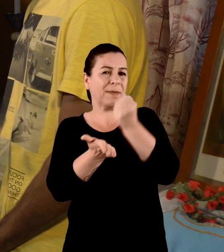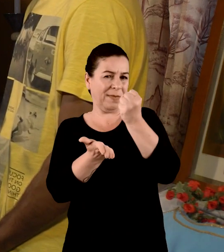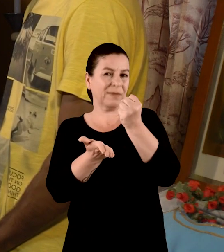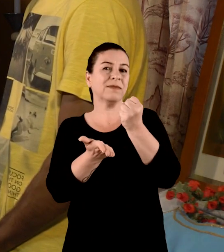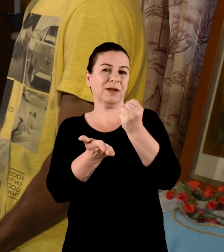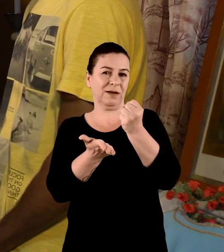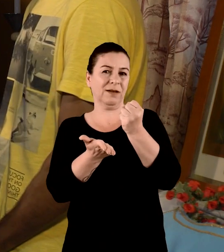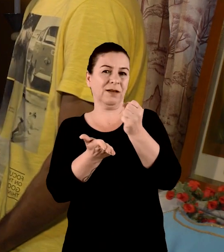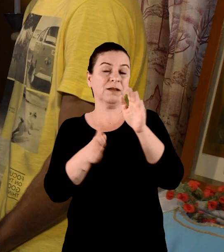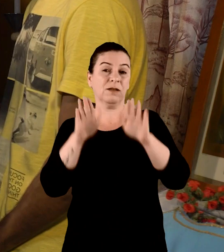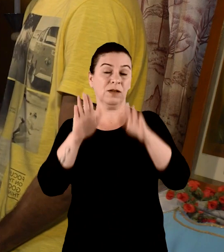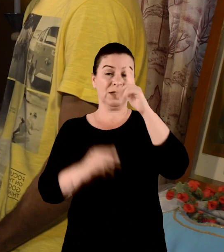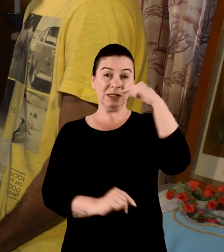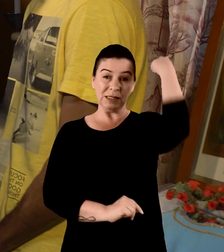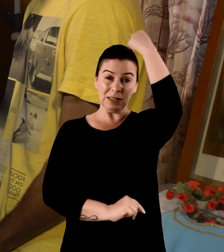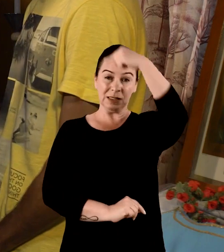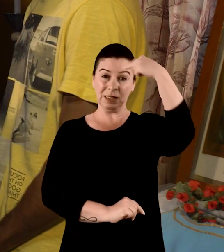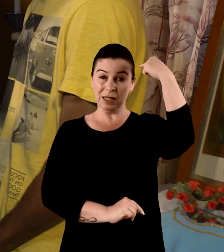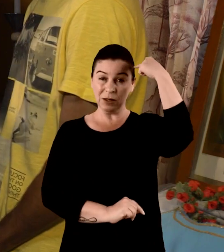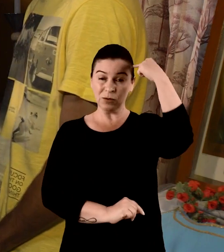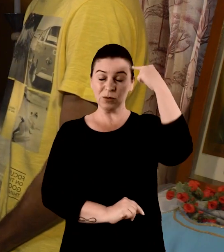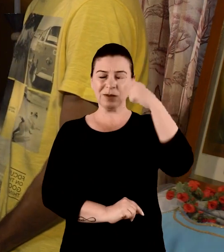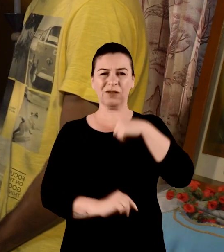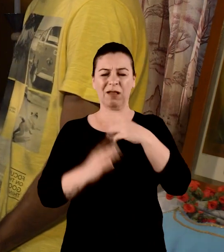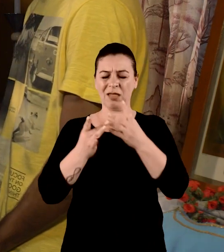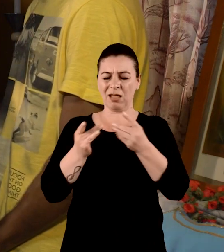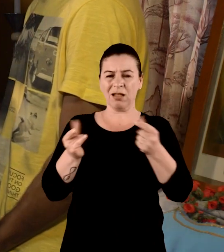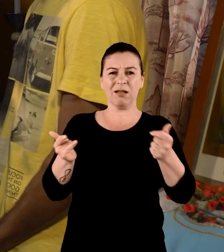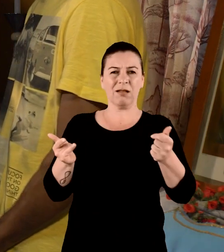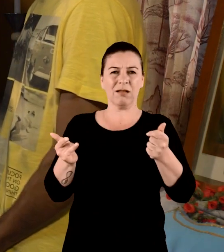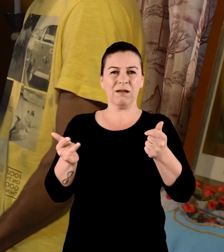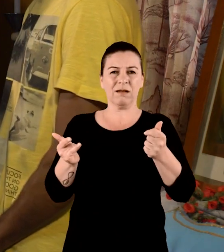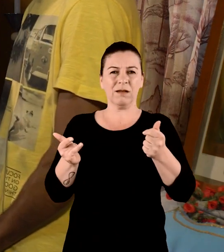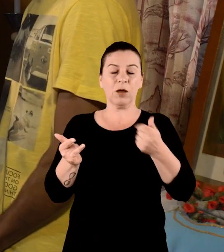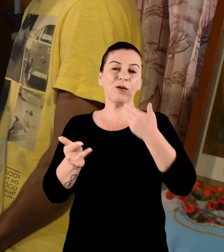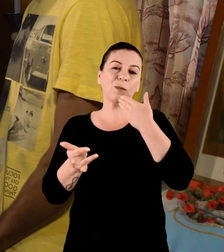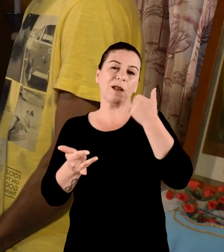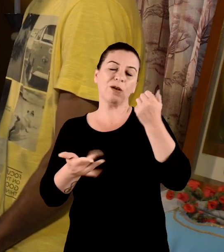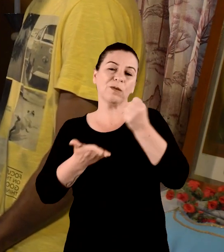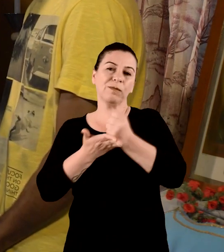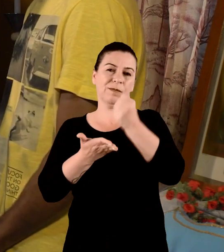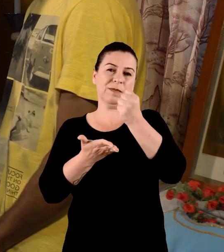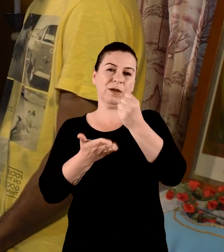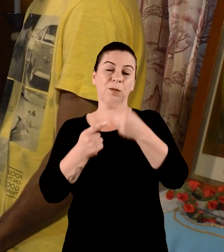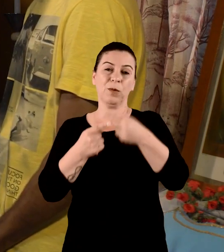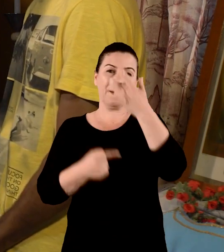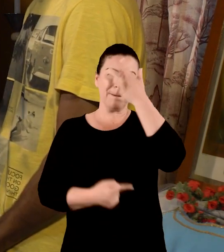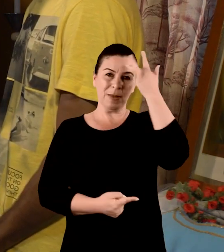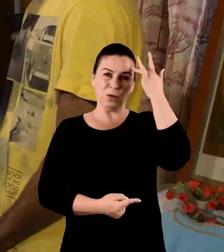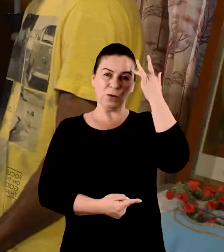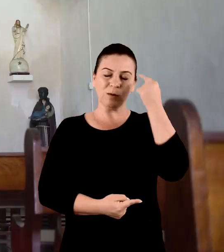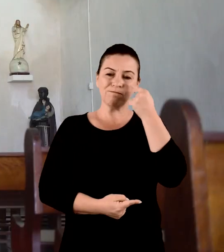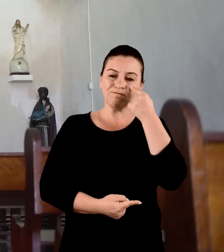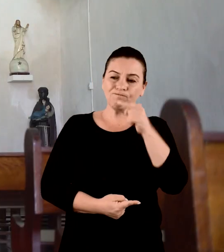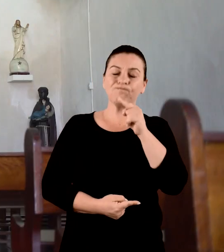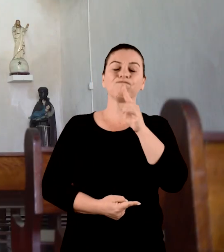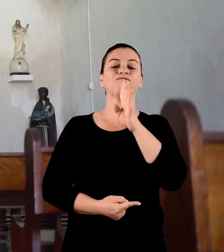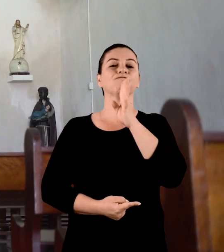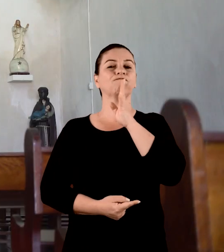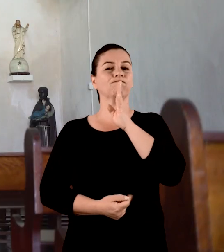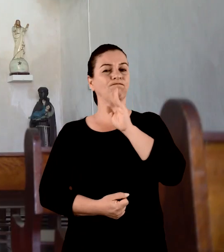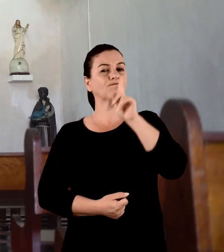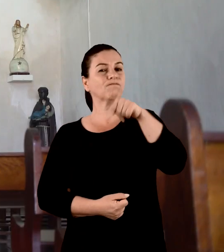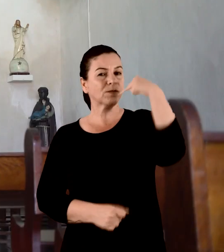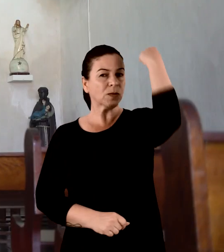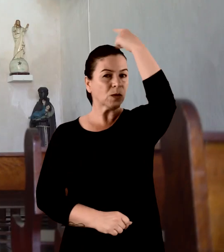cicatrizes. Eu recebo santos que vieram moídos, quebrados, e eu procuro deixar alguma marca para que a pessoa reconheça que aquele santo